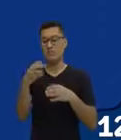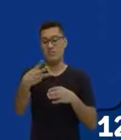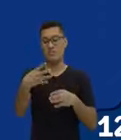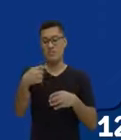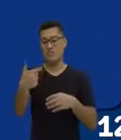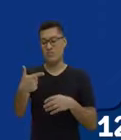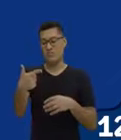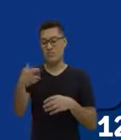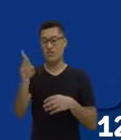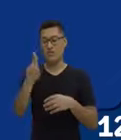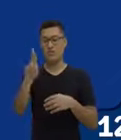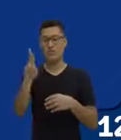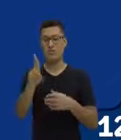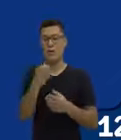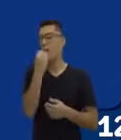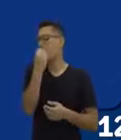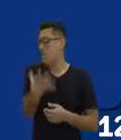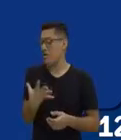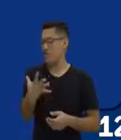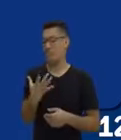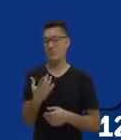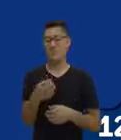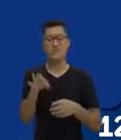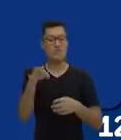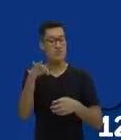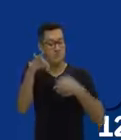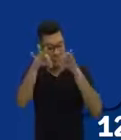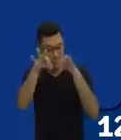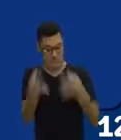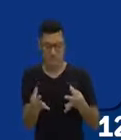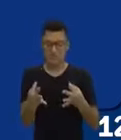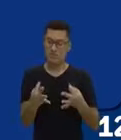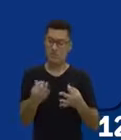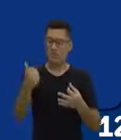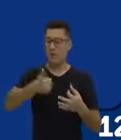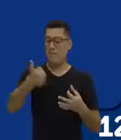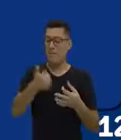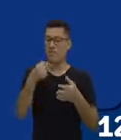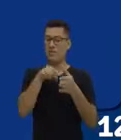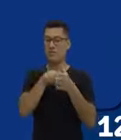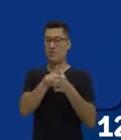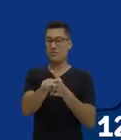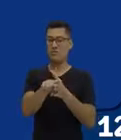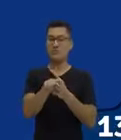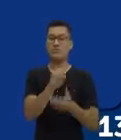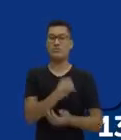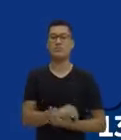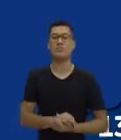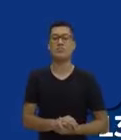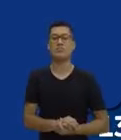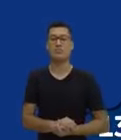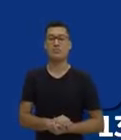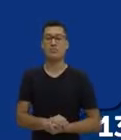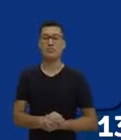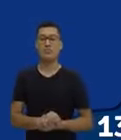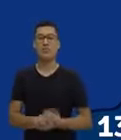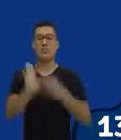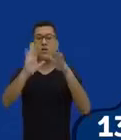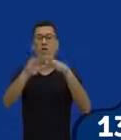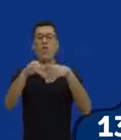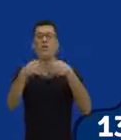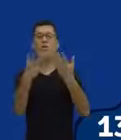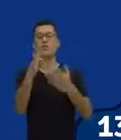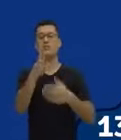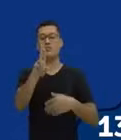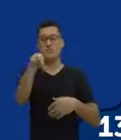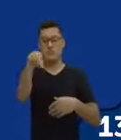reais. Tudo bem, Fernando? Beleza. Tá. Beleza. Bem. Então a gente vai para a nossa primeira pergunta. A nossa primeira pergunta é assim, ó. Qual é a